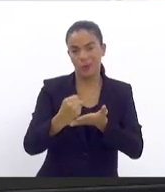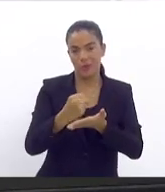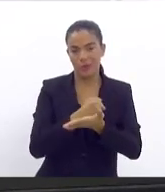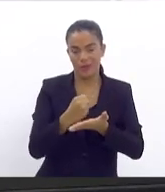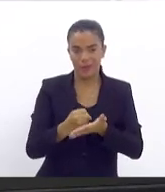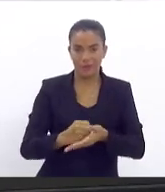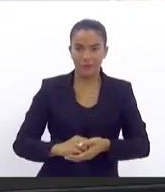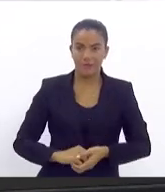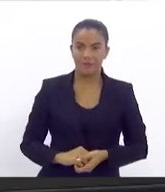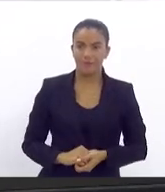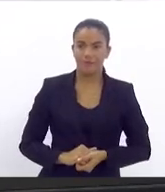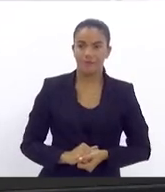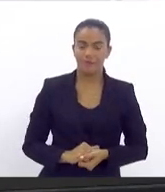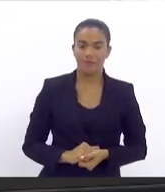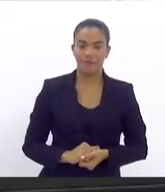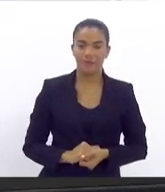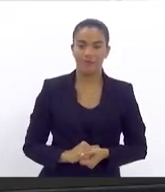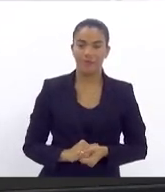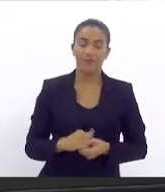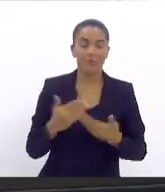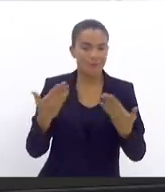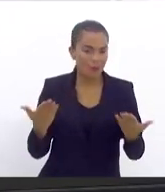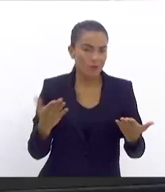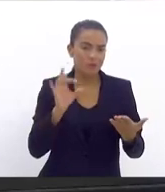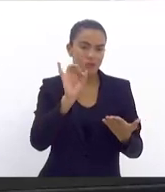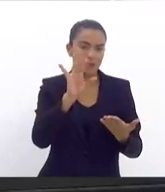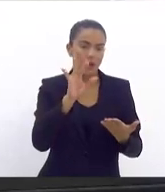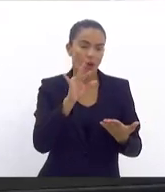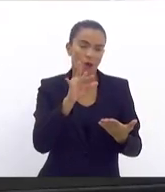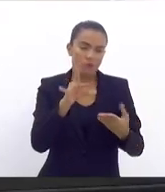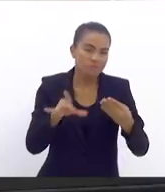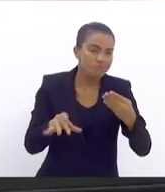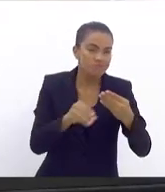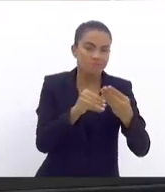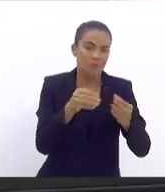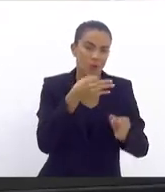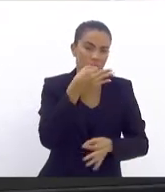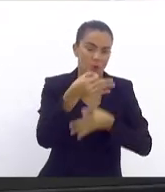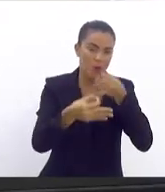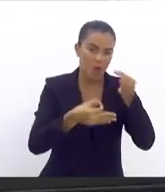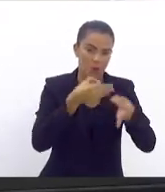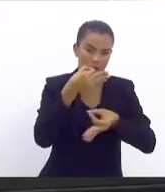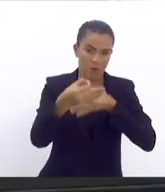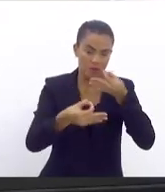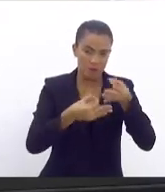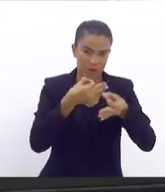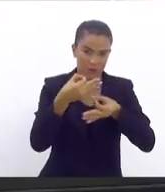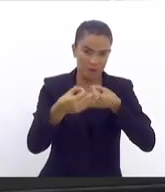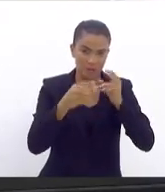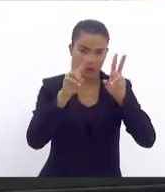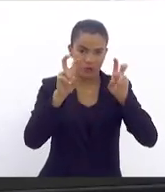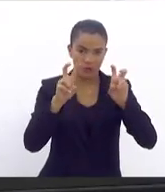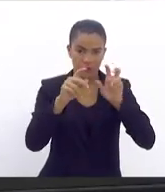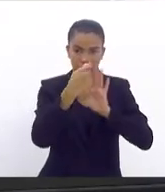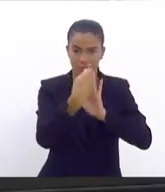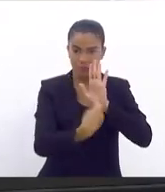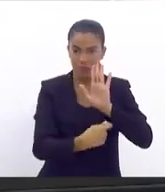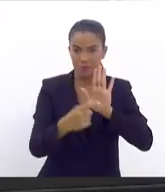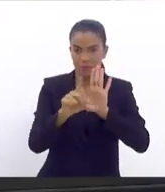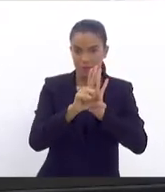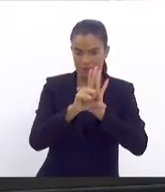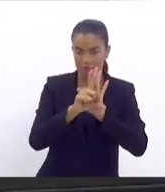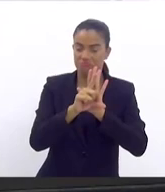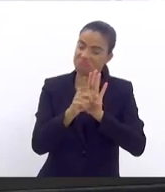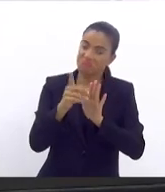quando da assunção dessa concessão. Então, eu só queria fazer, né, essa observação para que,